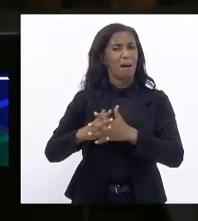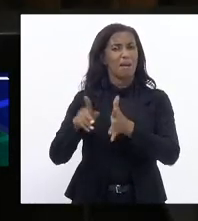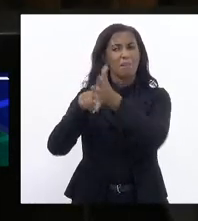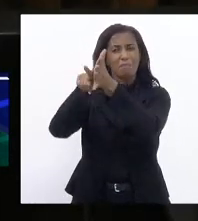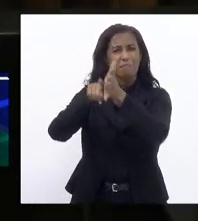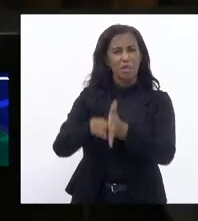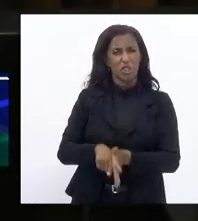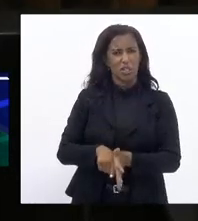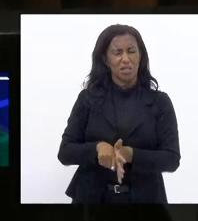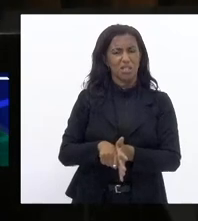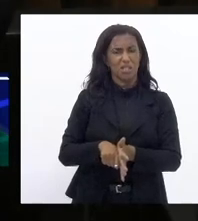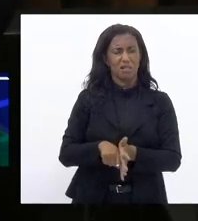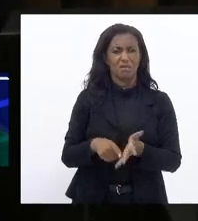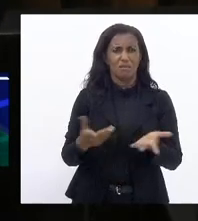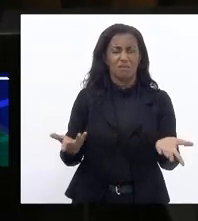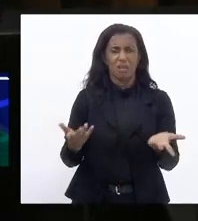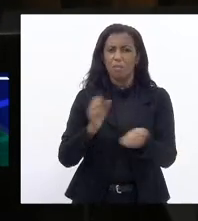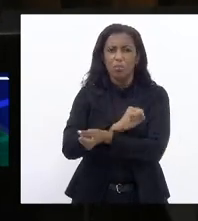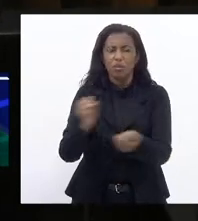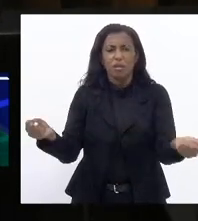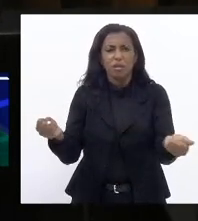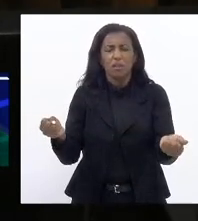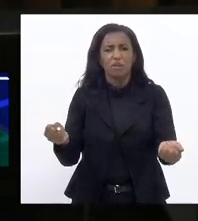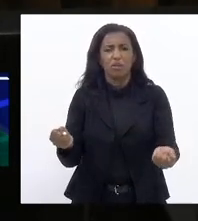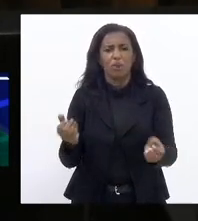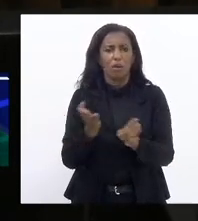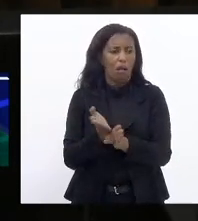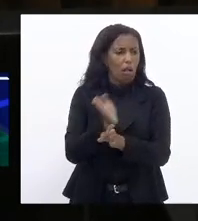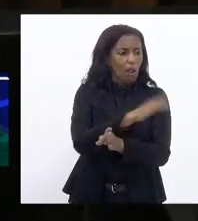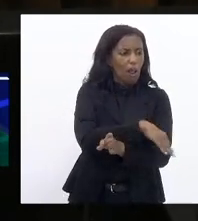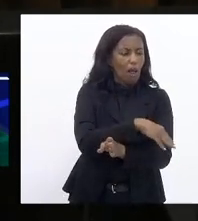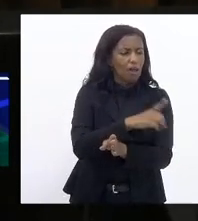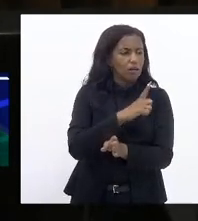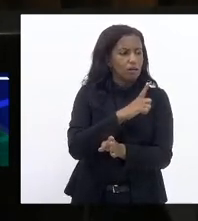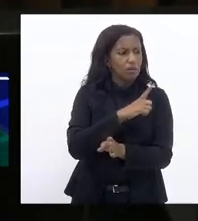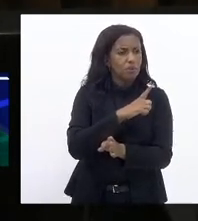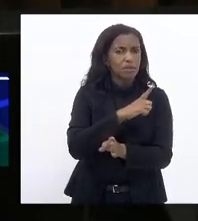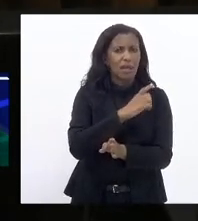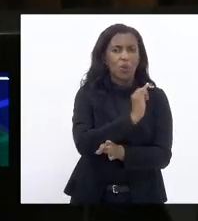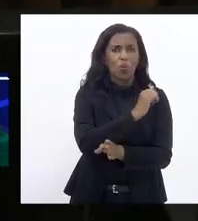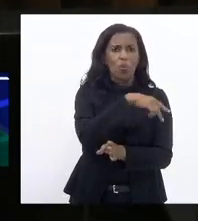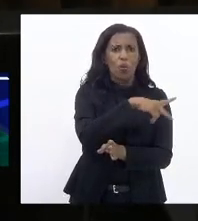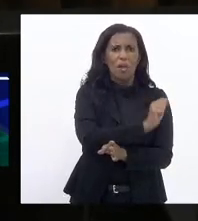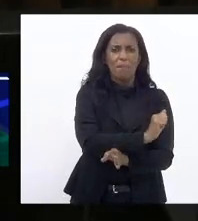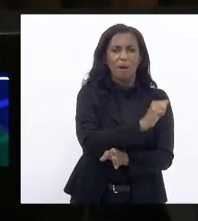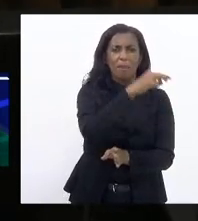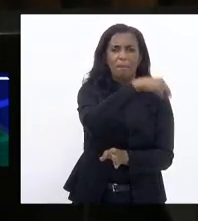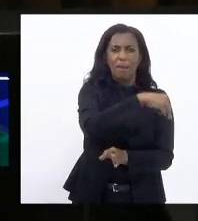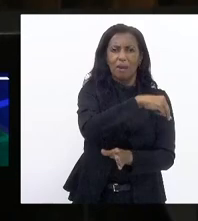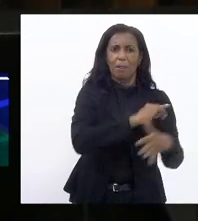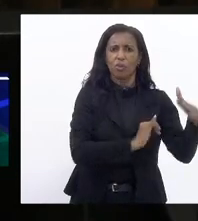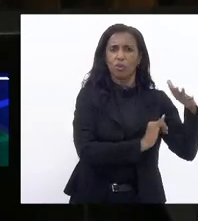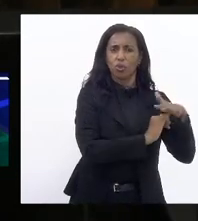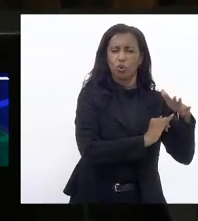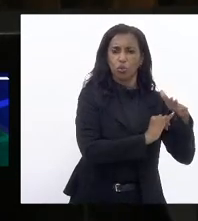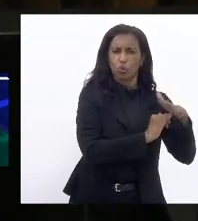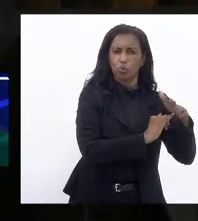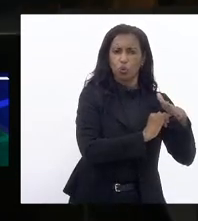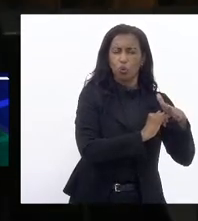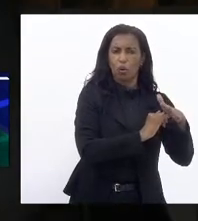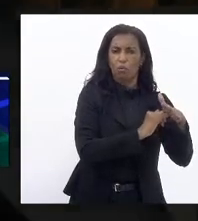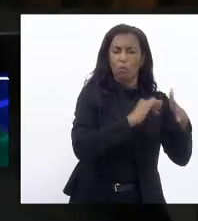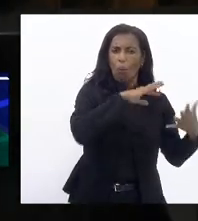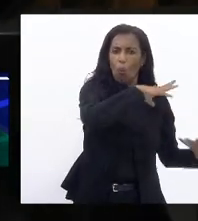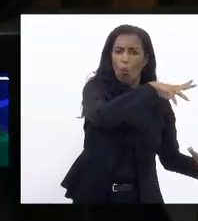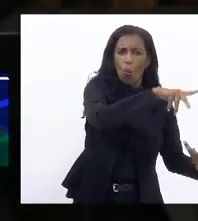que é também importante instituto de pesquisa. Isso não é possível, porque do lado tem o Instituto de Matemática Pura e Aplicada, o IMPA, que a gente respeita muito, de envergadura internacional,